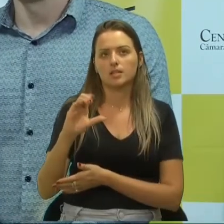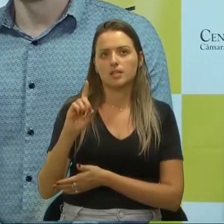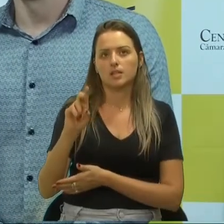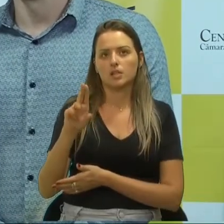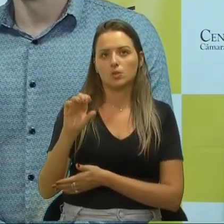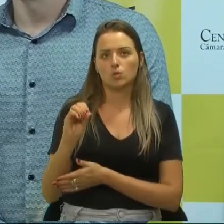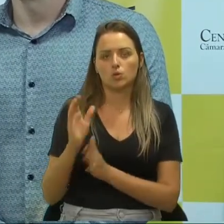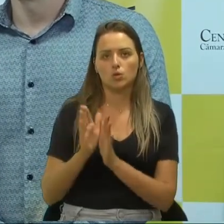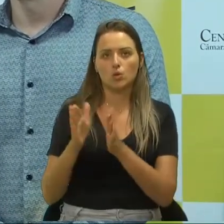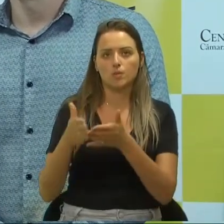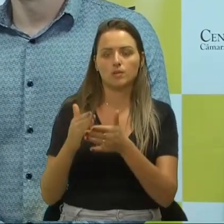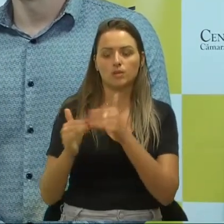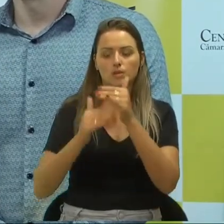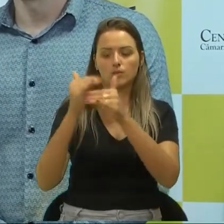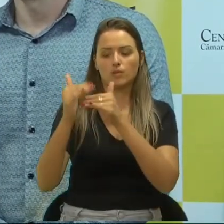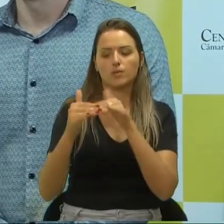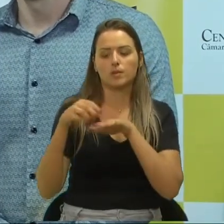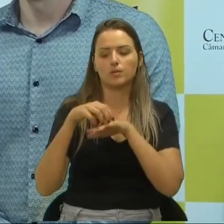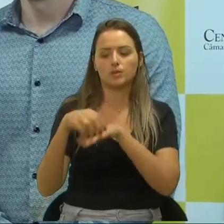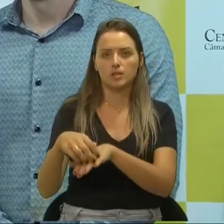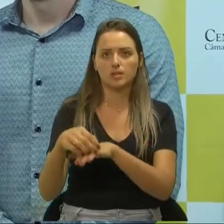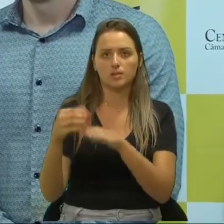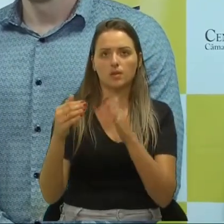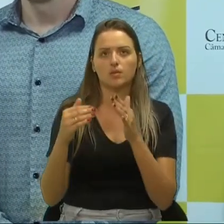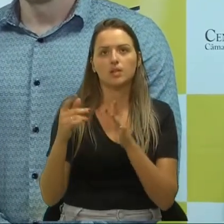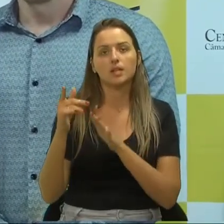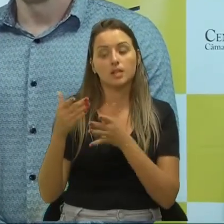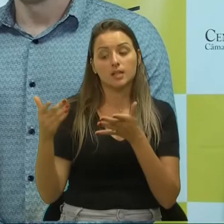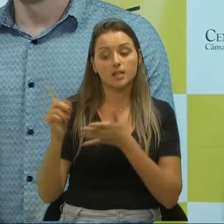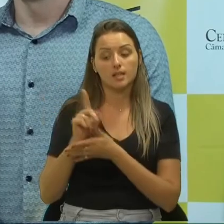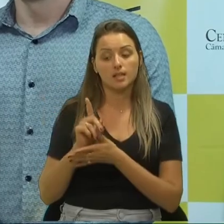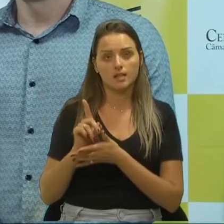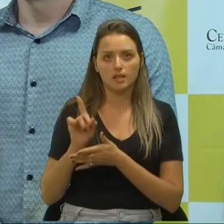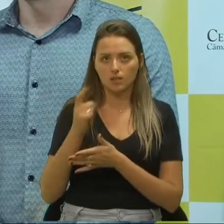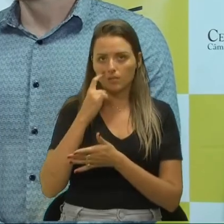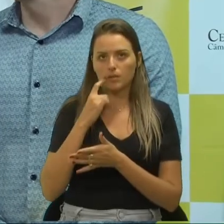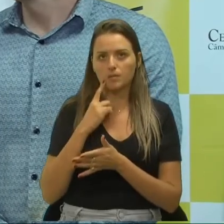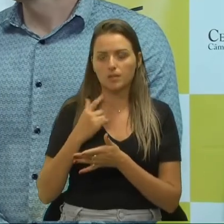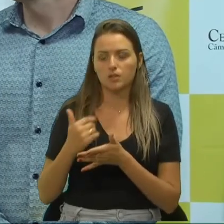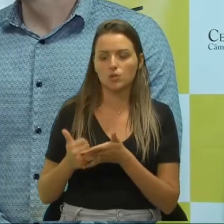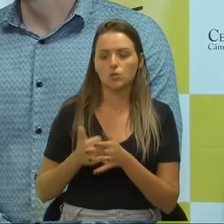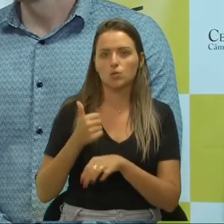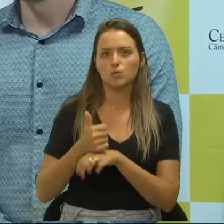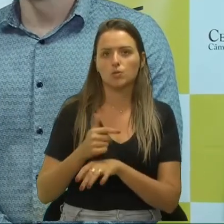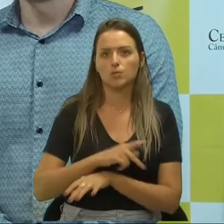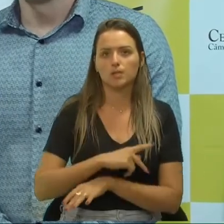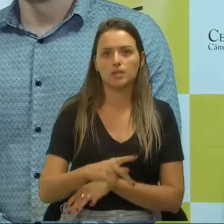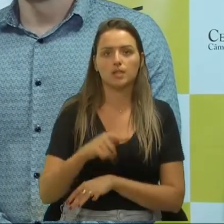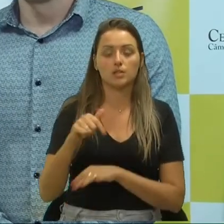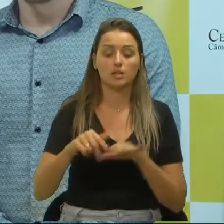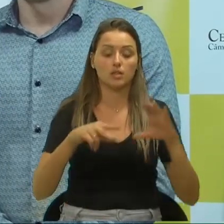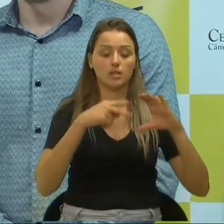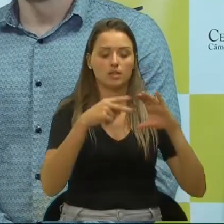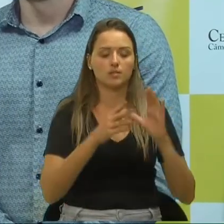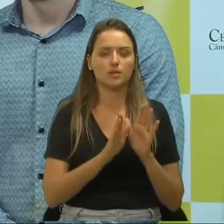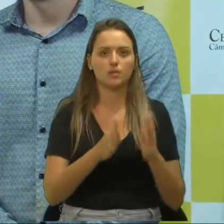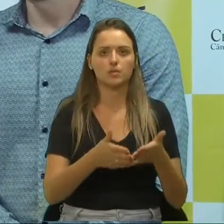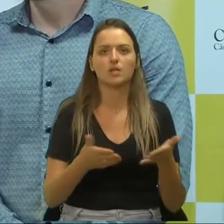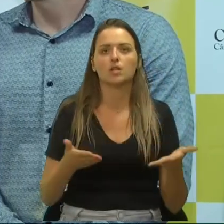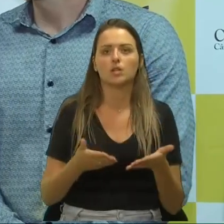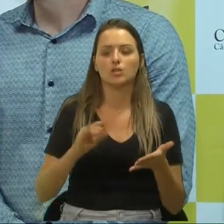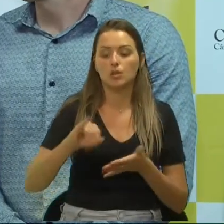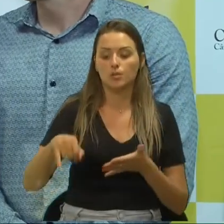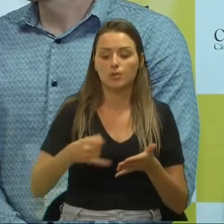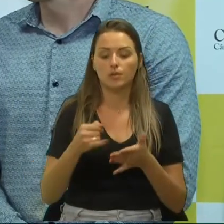Urbano, Transporte e Habitação, por ter conduzido o vereador à presidência dessa importante comissão aqui da Câmara Municipal de Caxias do Sul. Já aproveitou